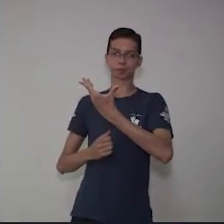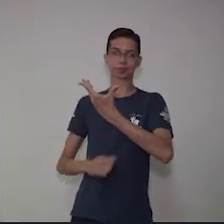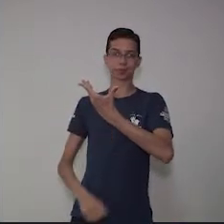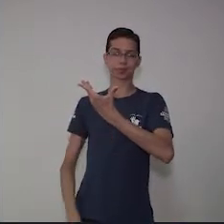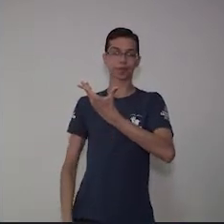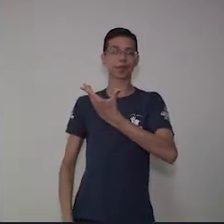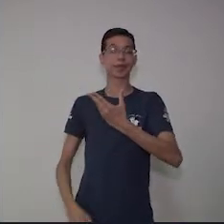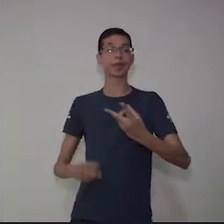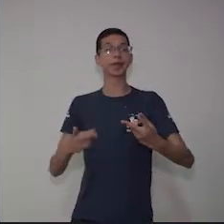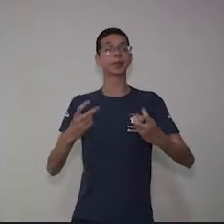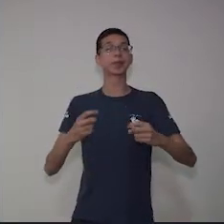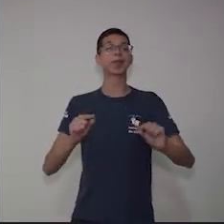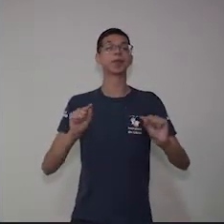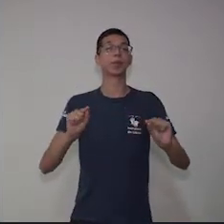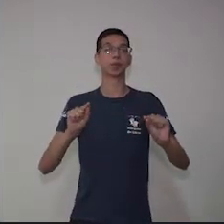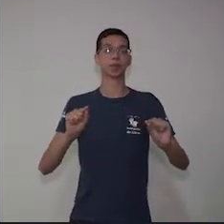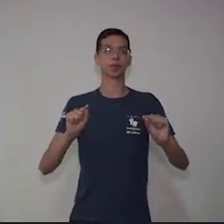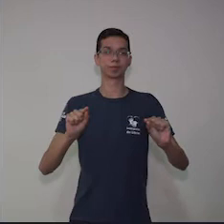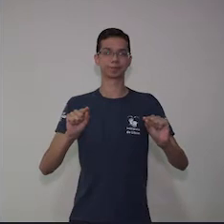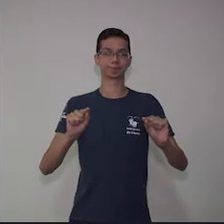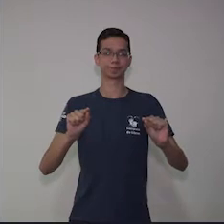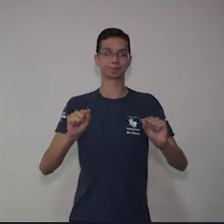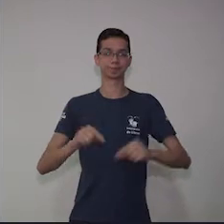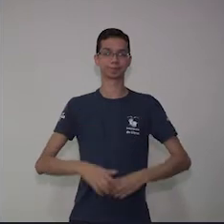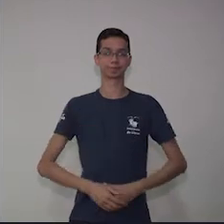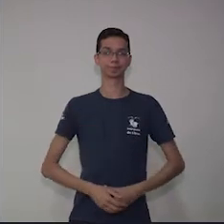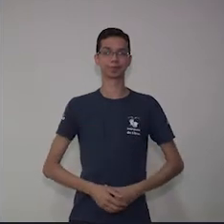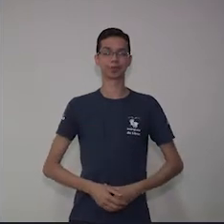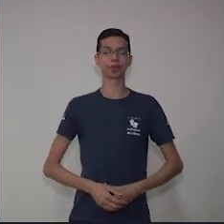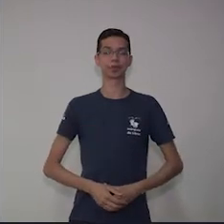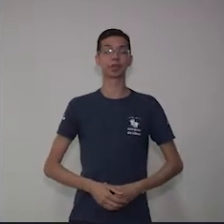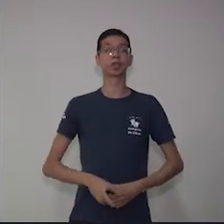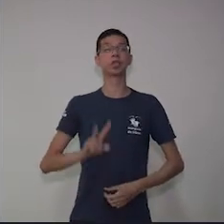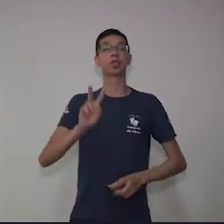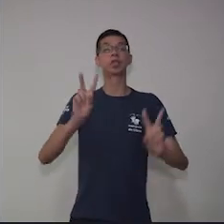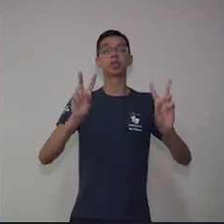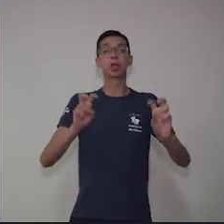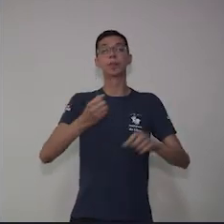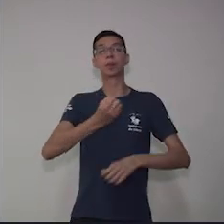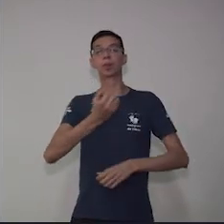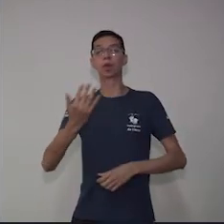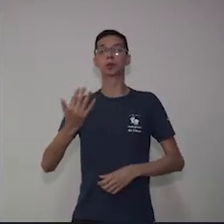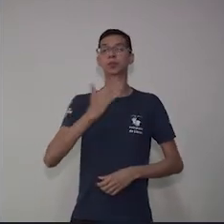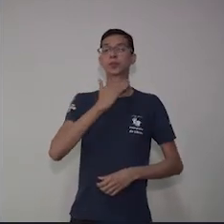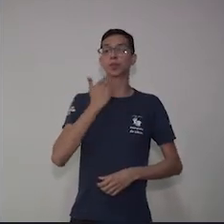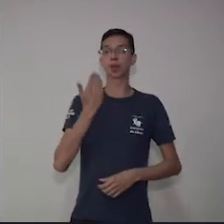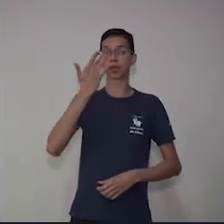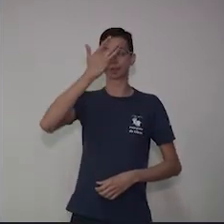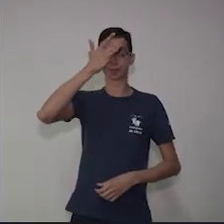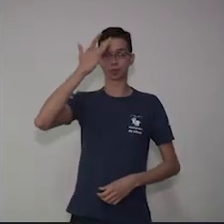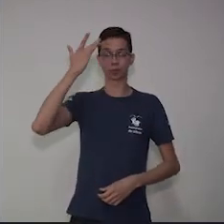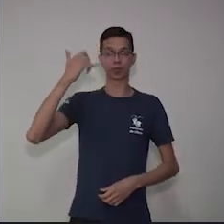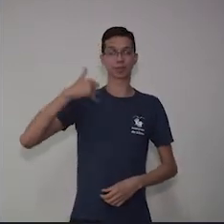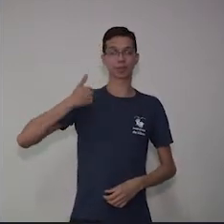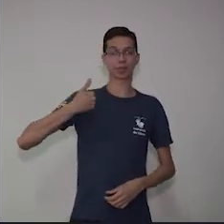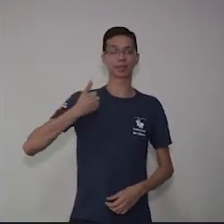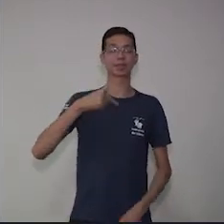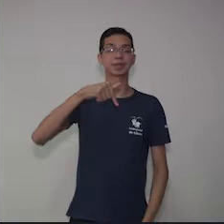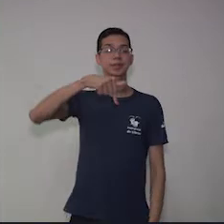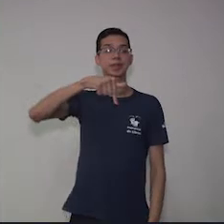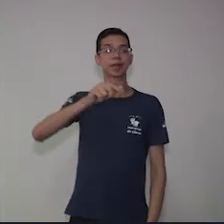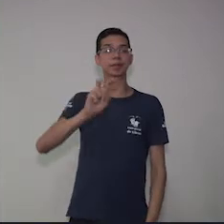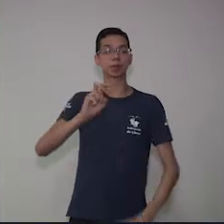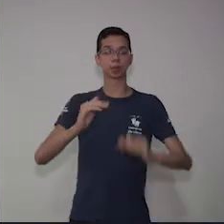notar em relação aos óbitos, que a comparação com essa mesma faixa etária, pessoas com mais de 75 anos e aquelas